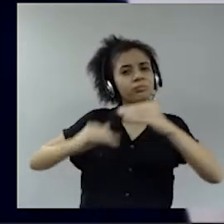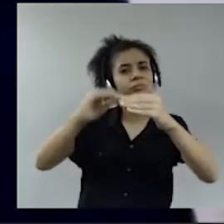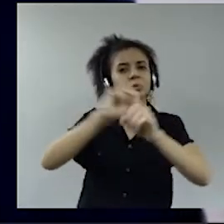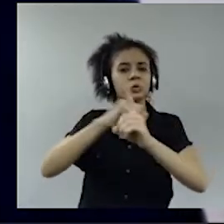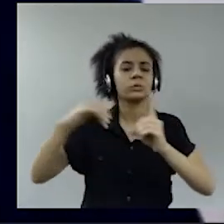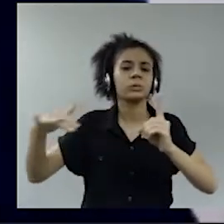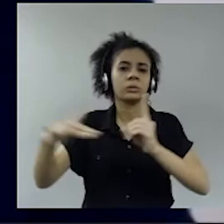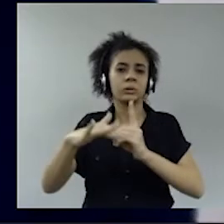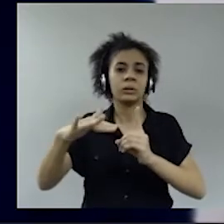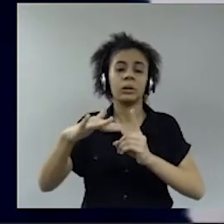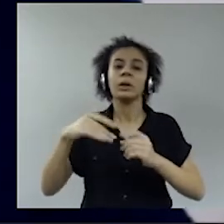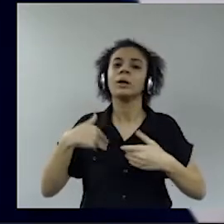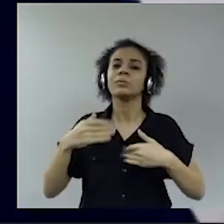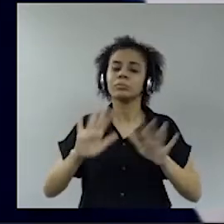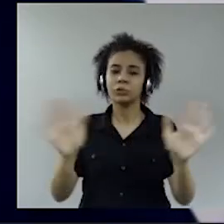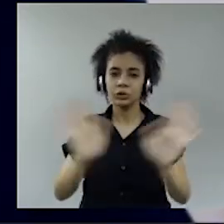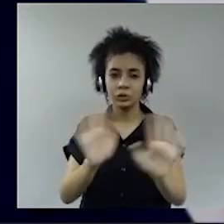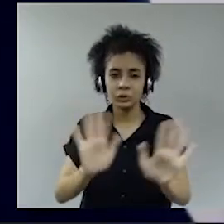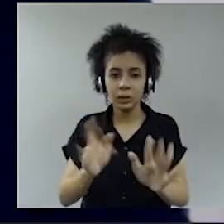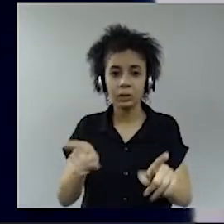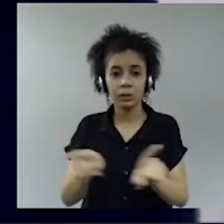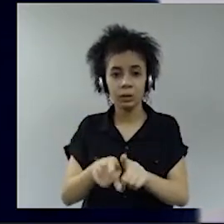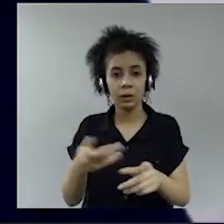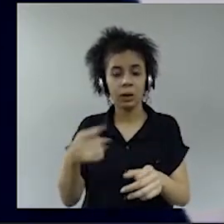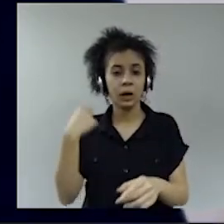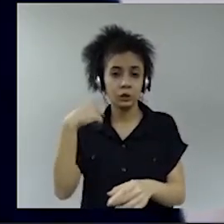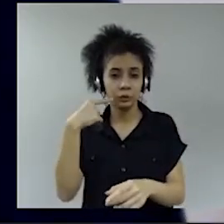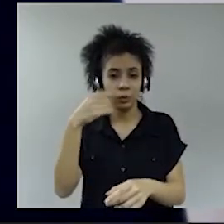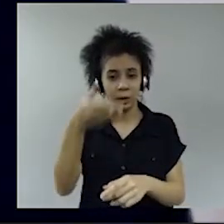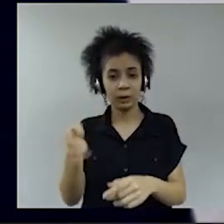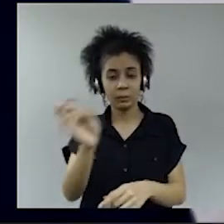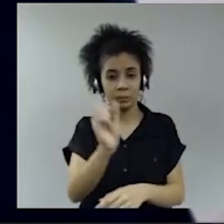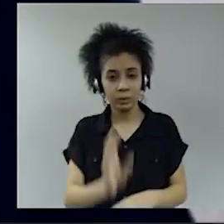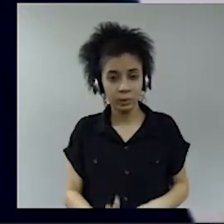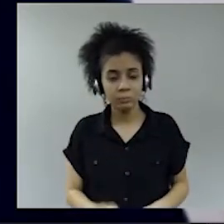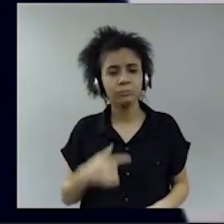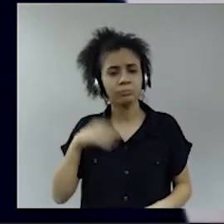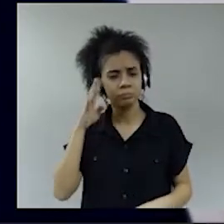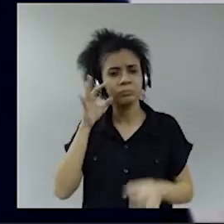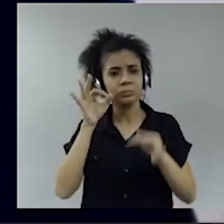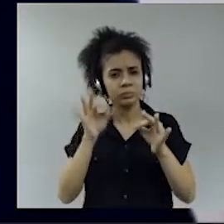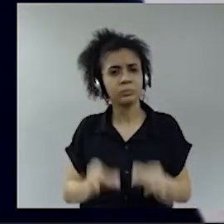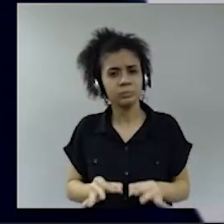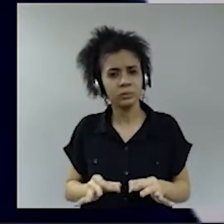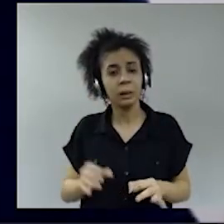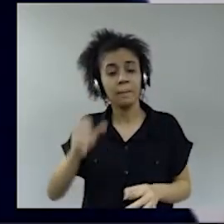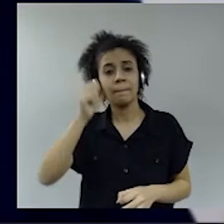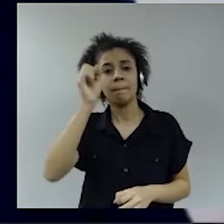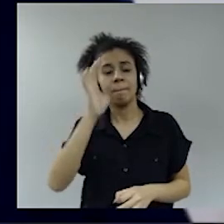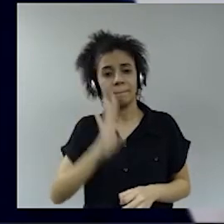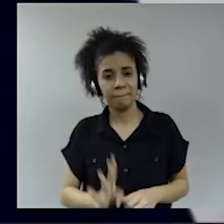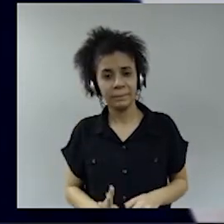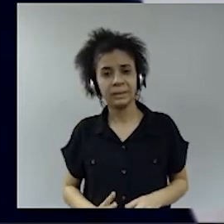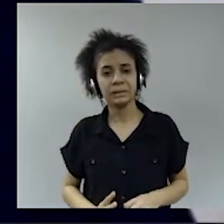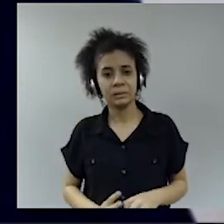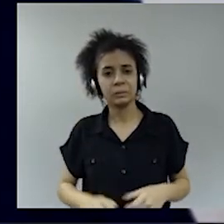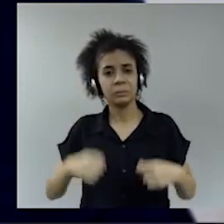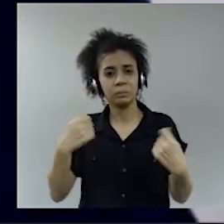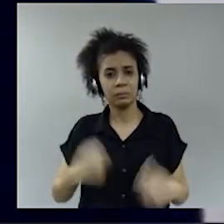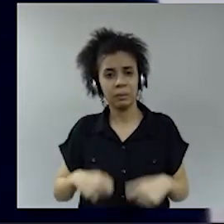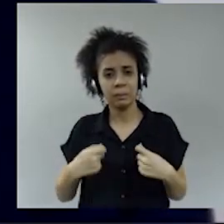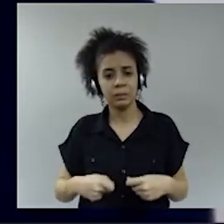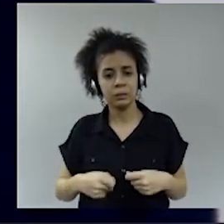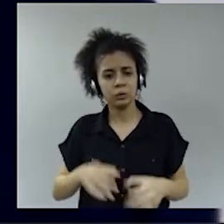social. Despeço-me dos advogados brasileiros, com a convicção de que o Brasil precisa ter